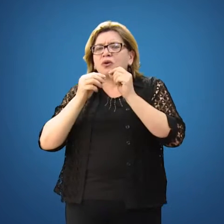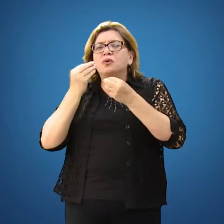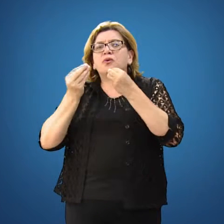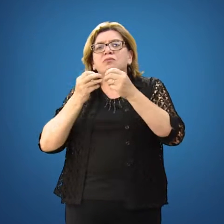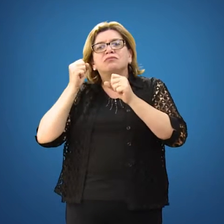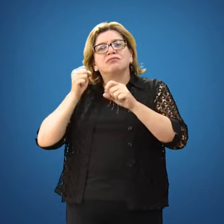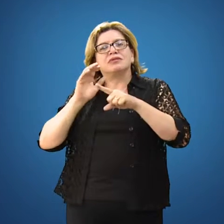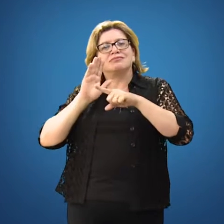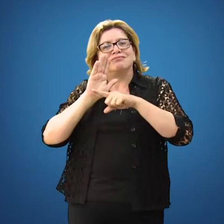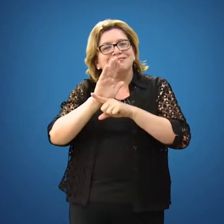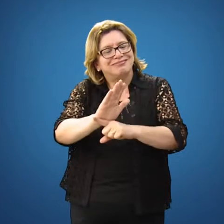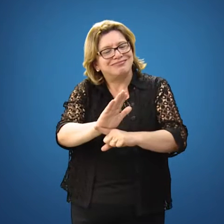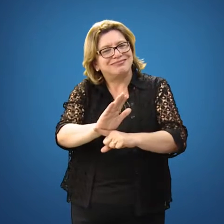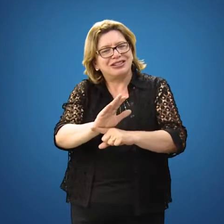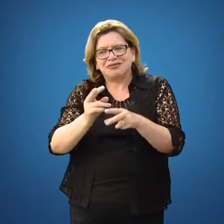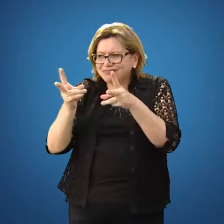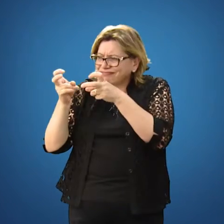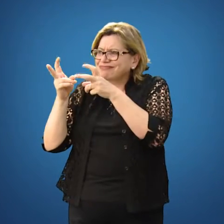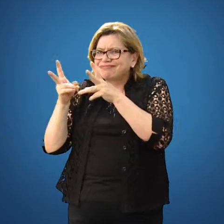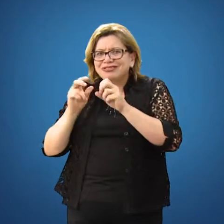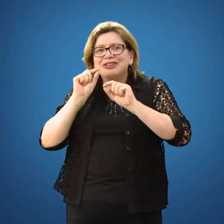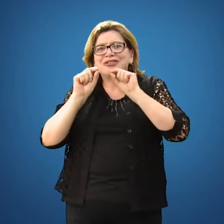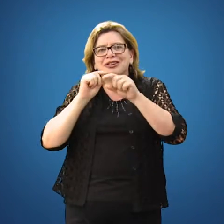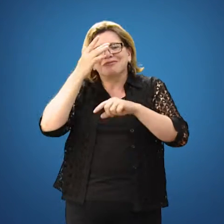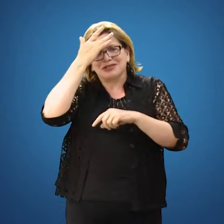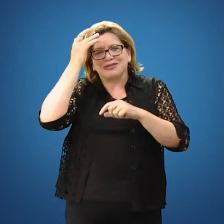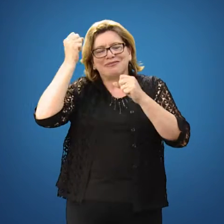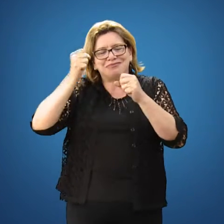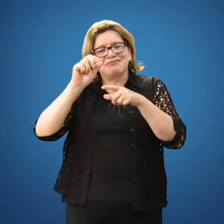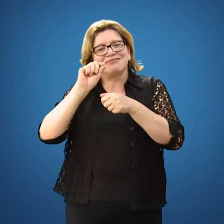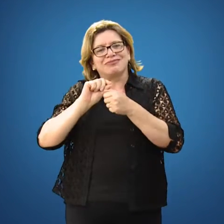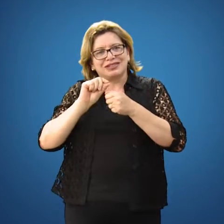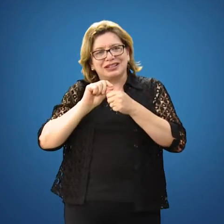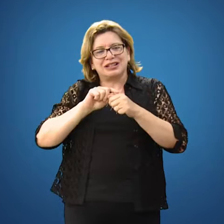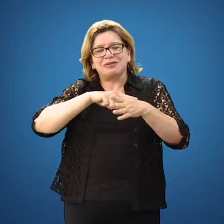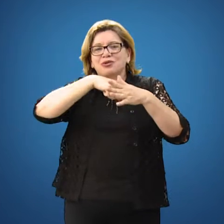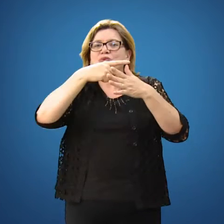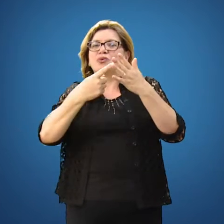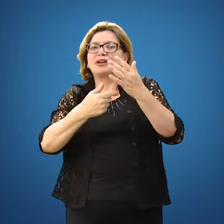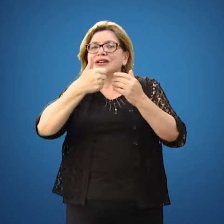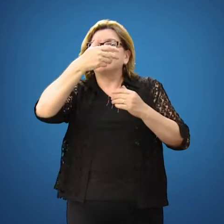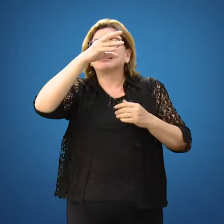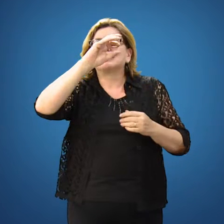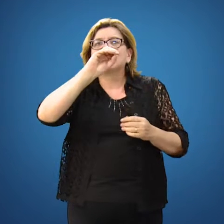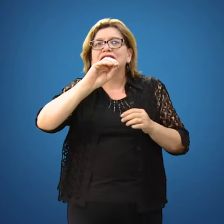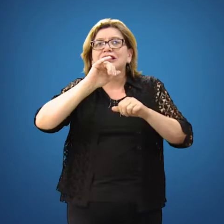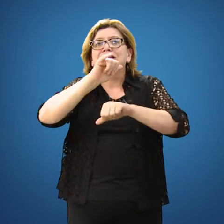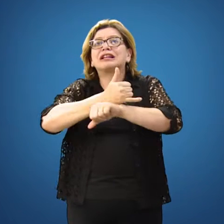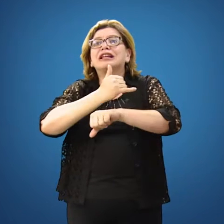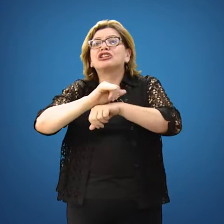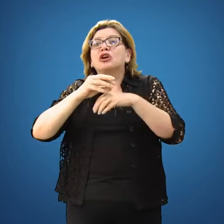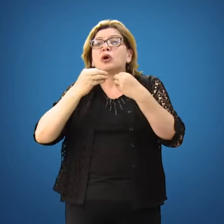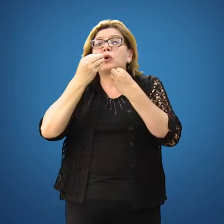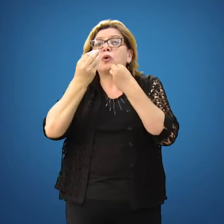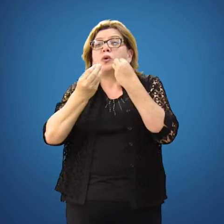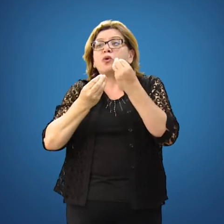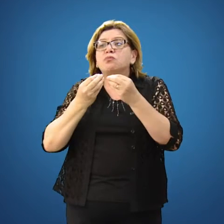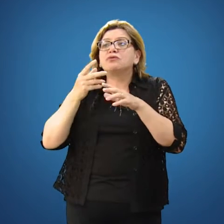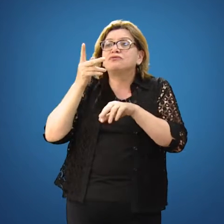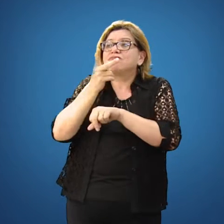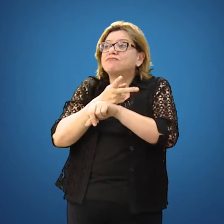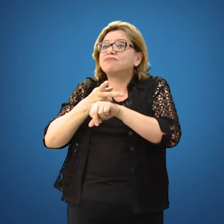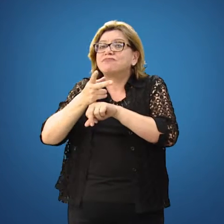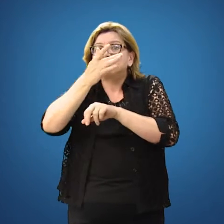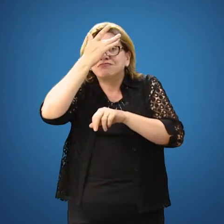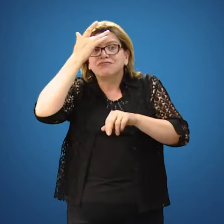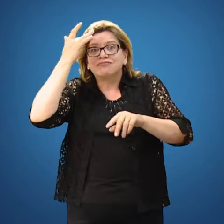E a etapa 10ª, então, é a estratégia para conseguir esses recursos. Então, como irá buscar esses